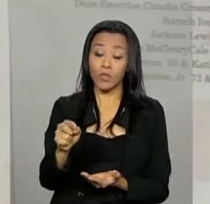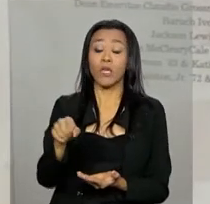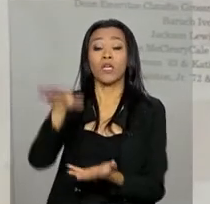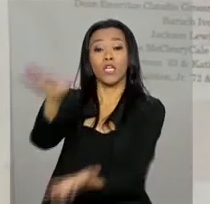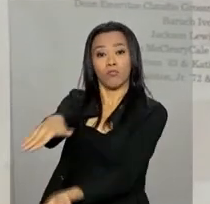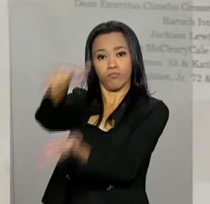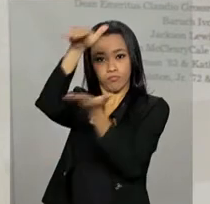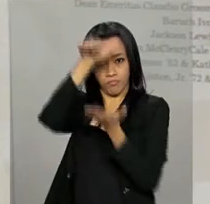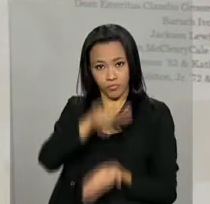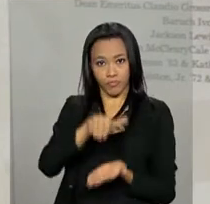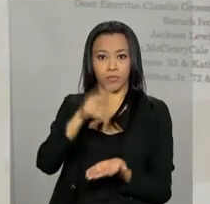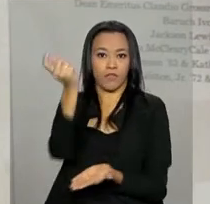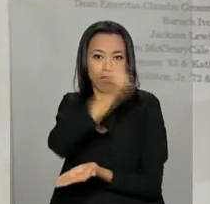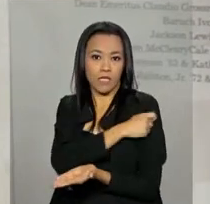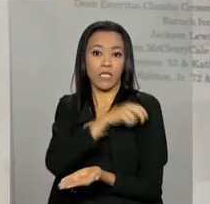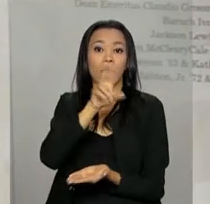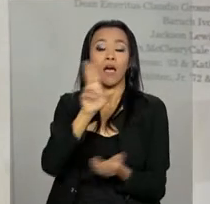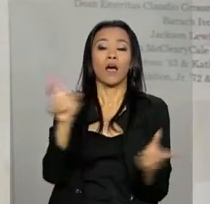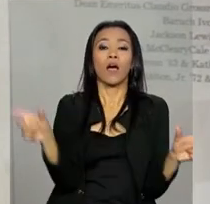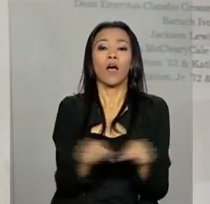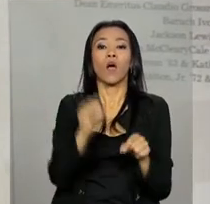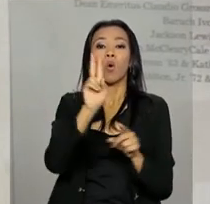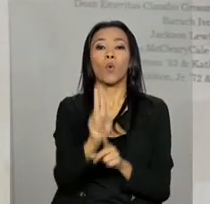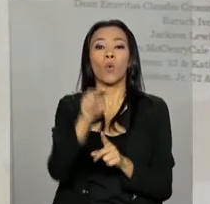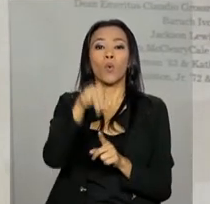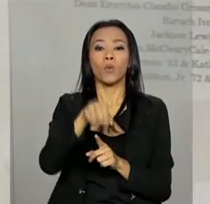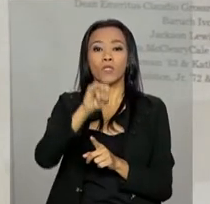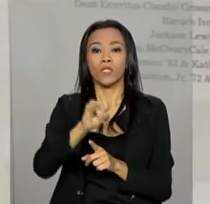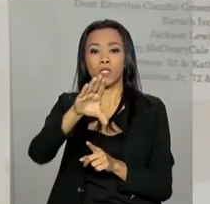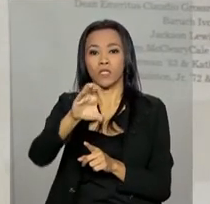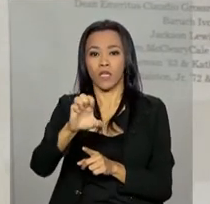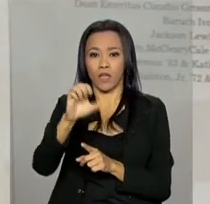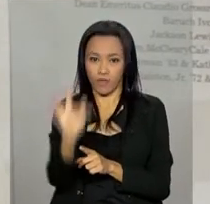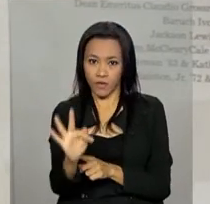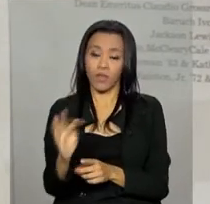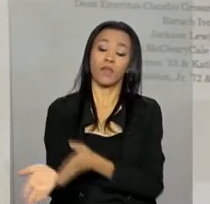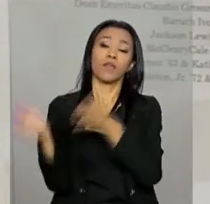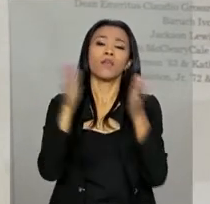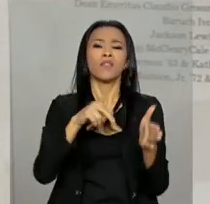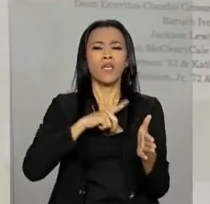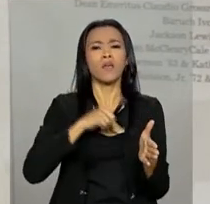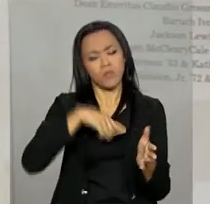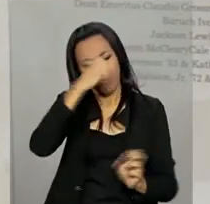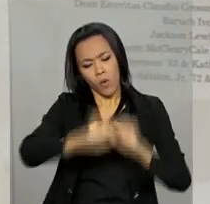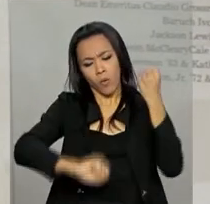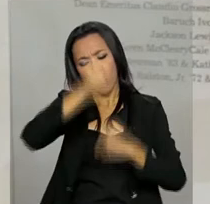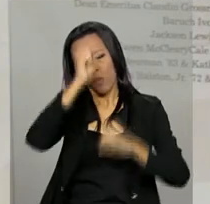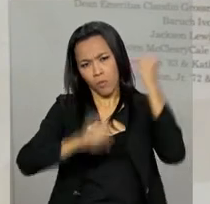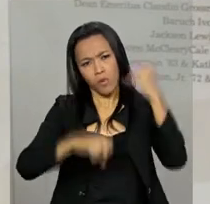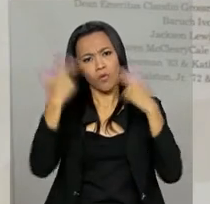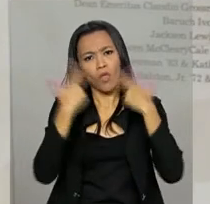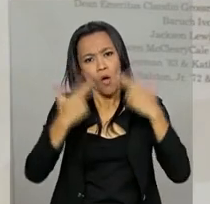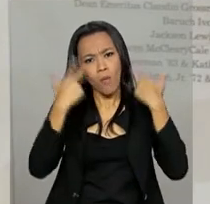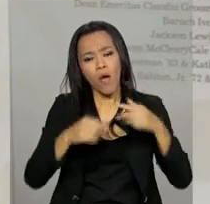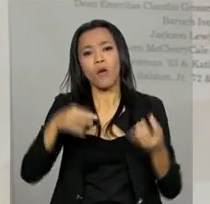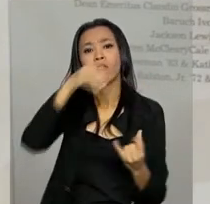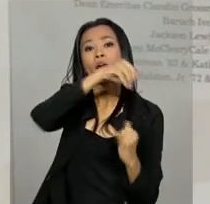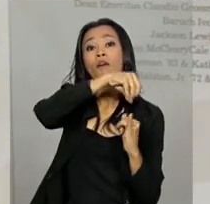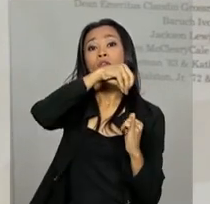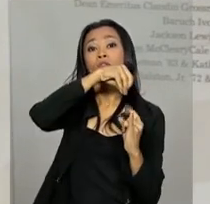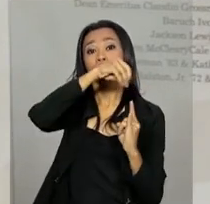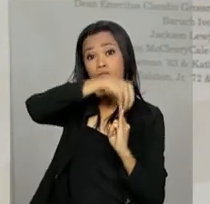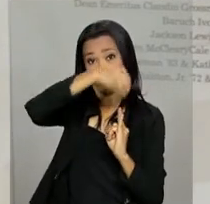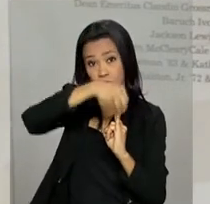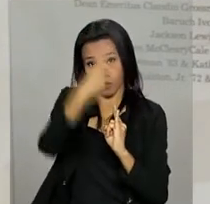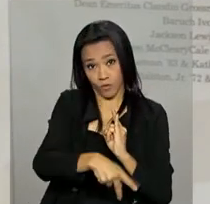brasil importamos mais três milhões de doses da sanofi temos a produção normal da fiocruz de seis milhões de